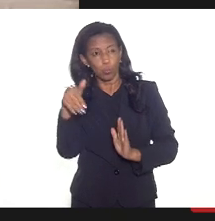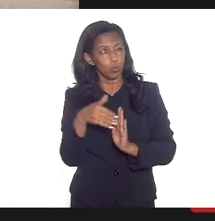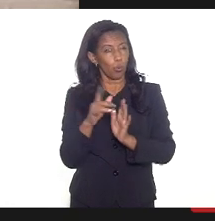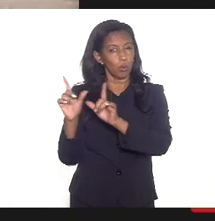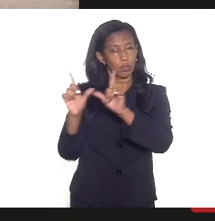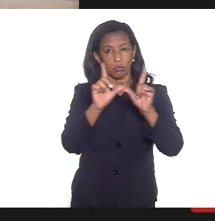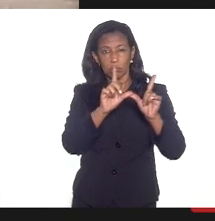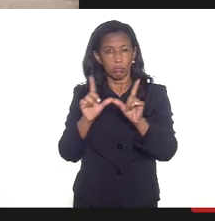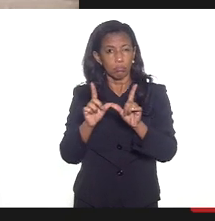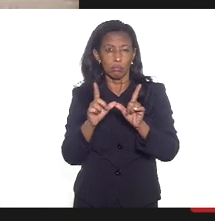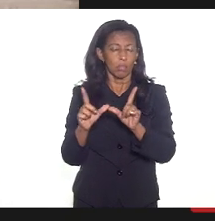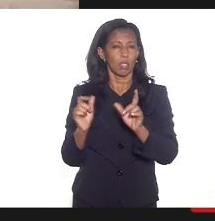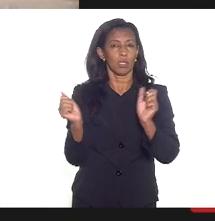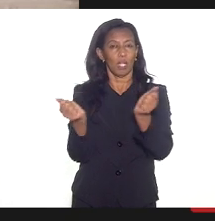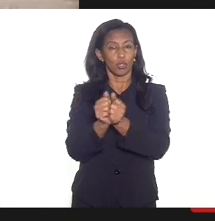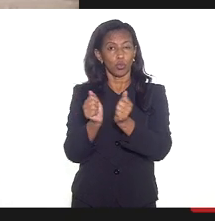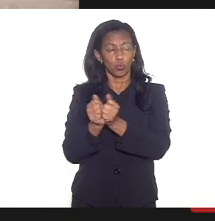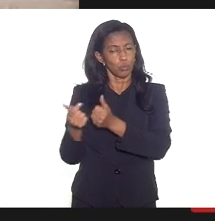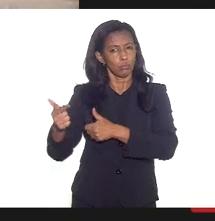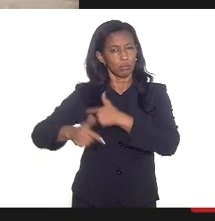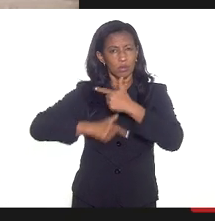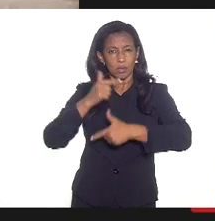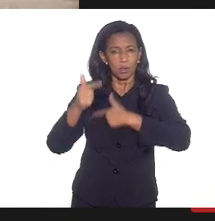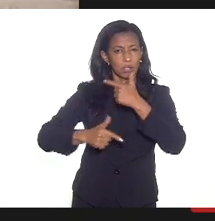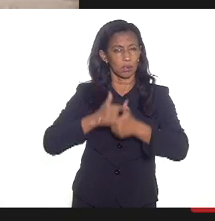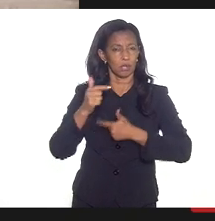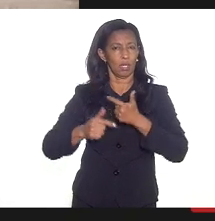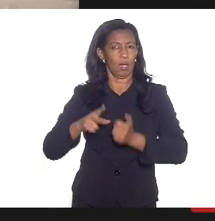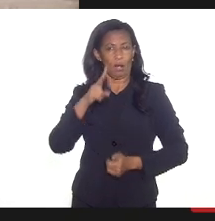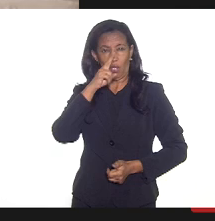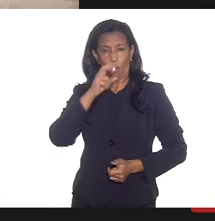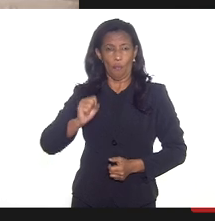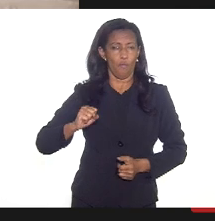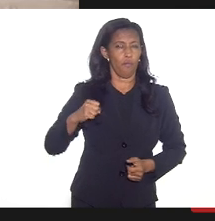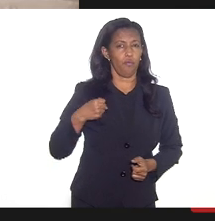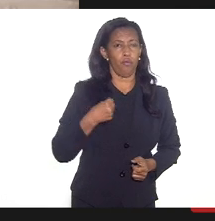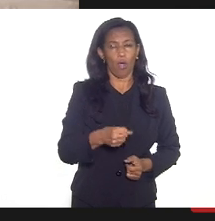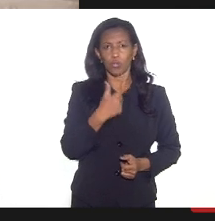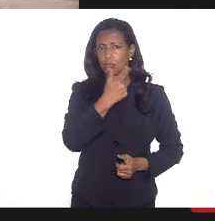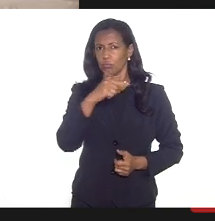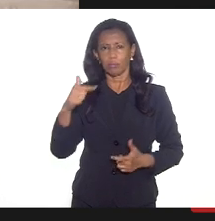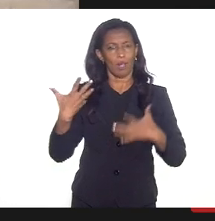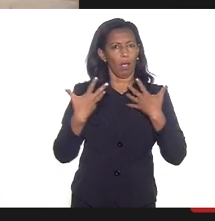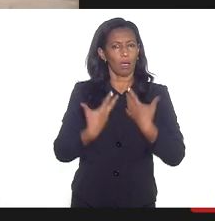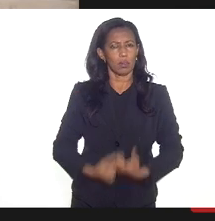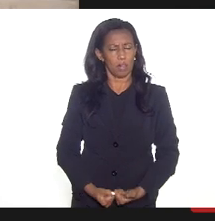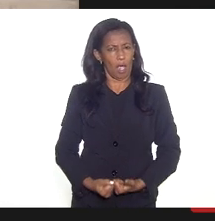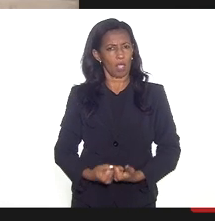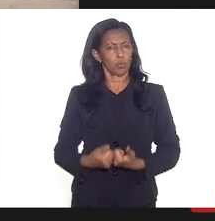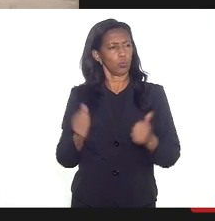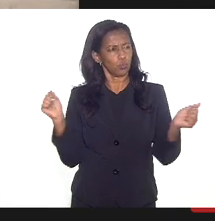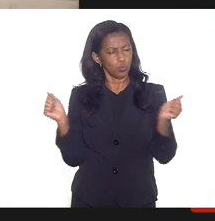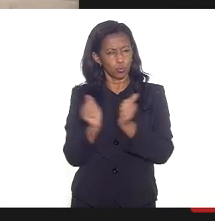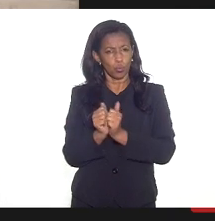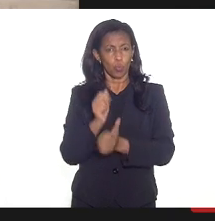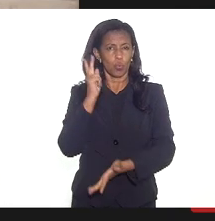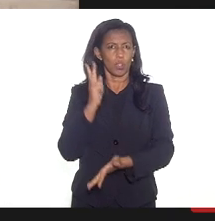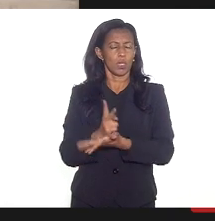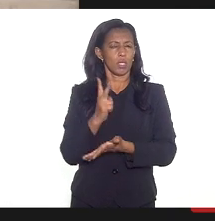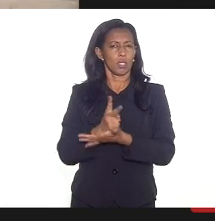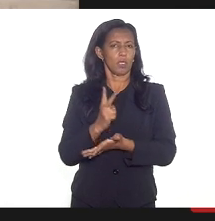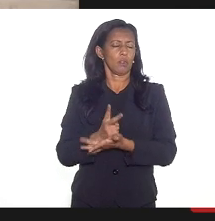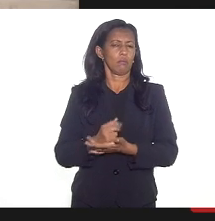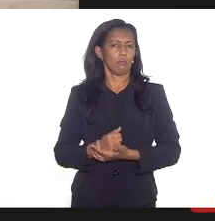que estão aí conosco nessa luta imbatível, incansável, e conte conosco, conte sempre